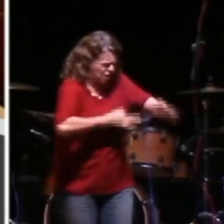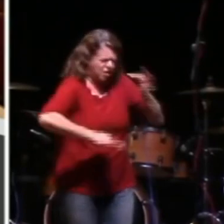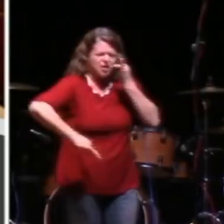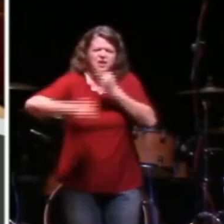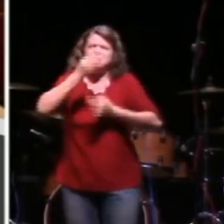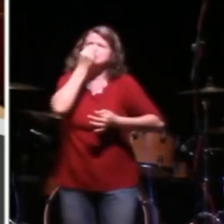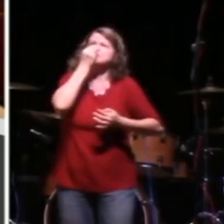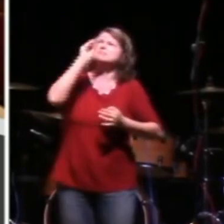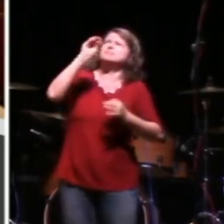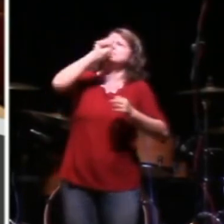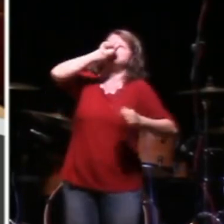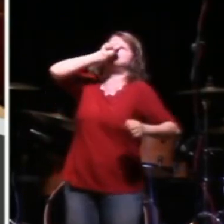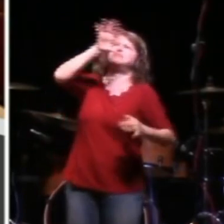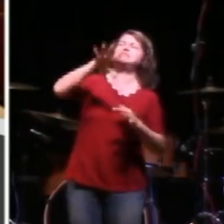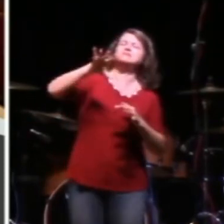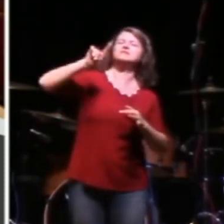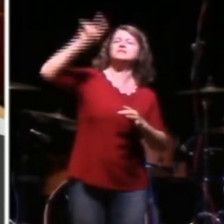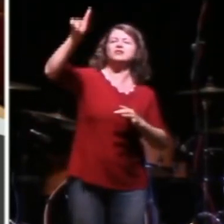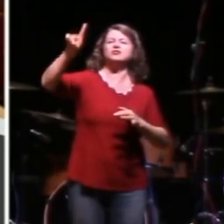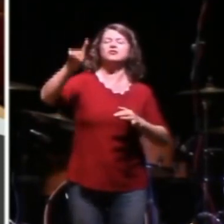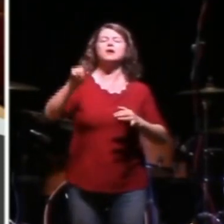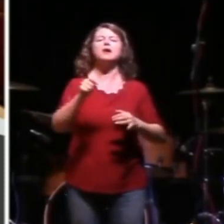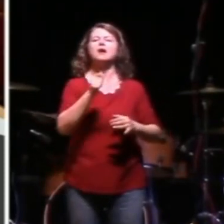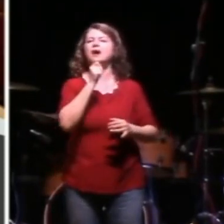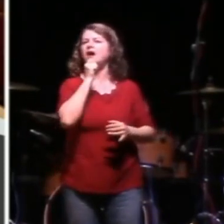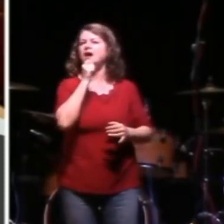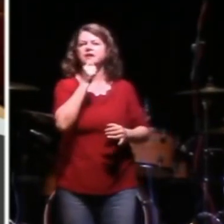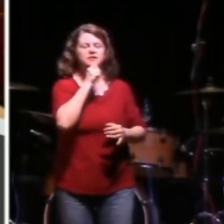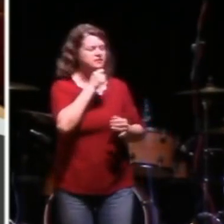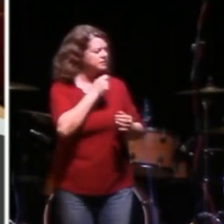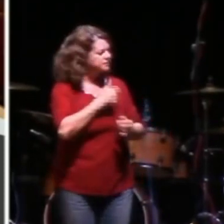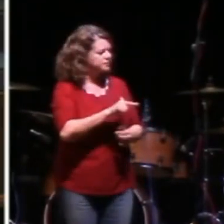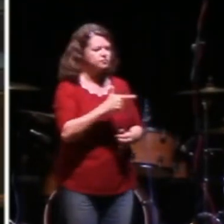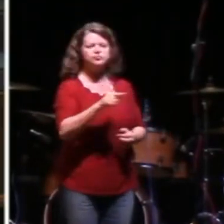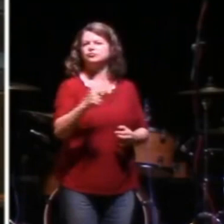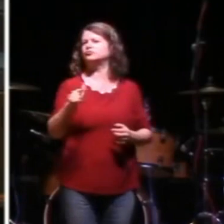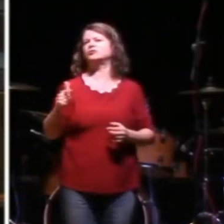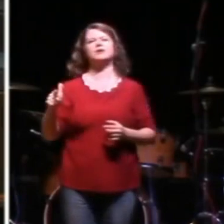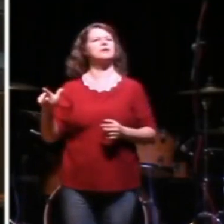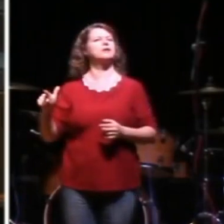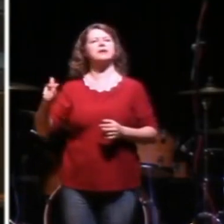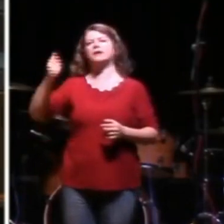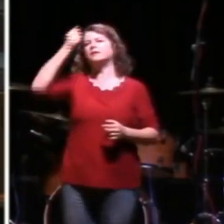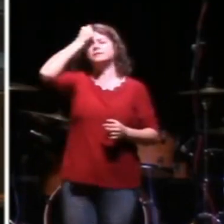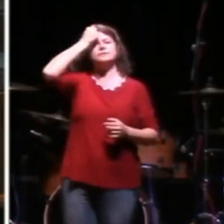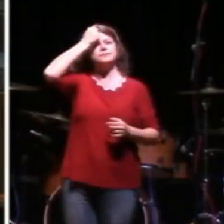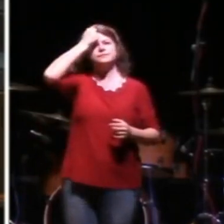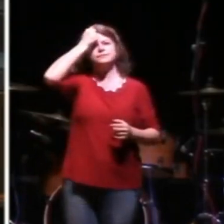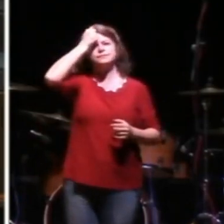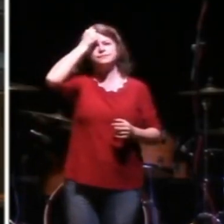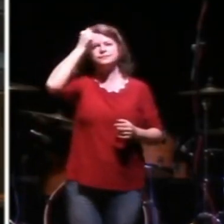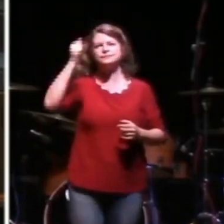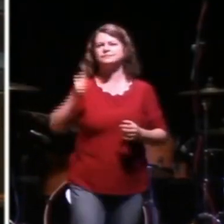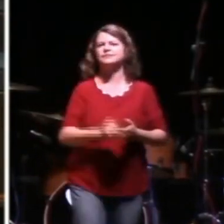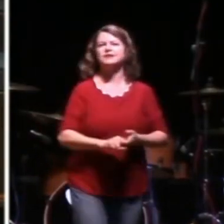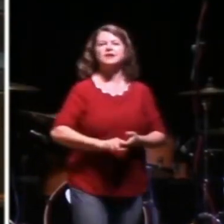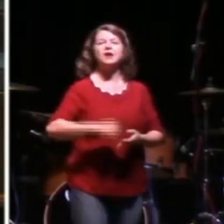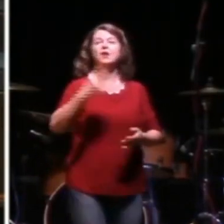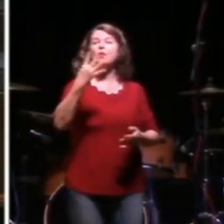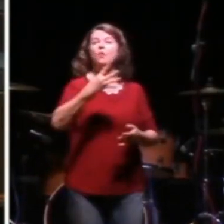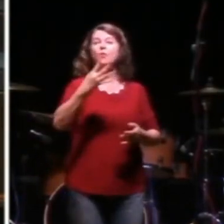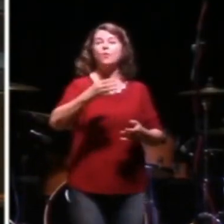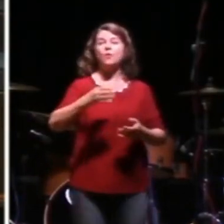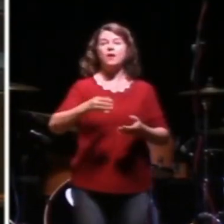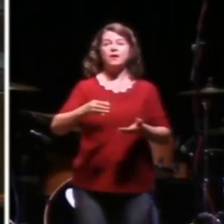contudo recusaram-se arrepender-se das horas que haviam praticado bem a quarta bem a quarta a taça da ira